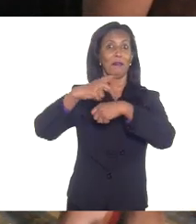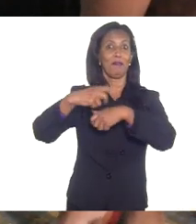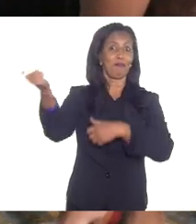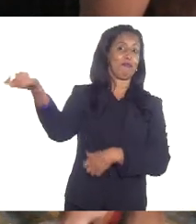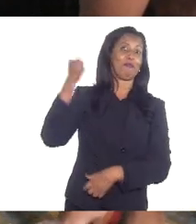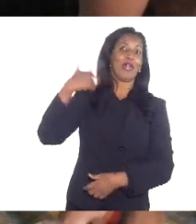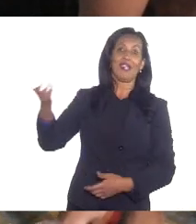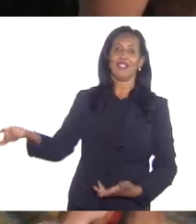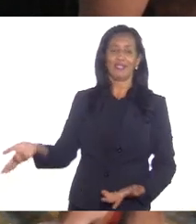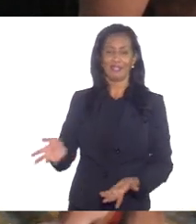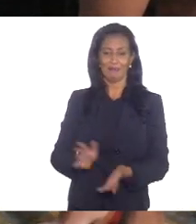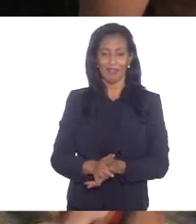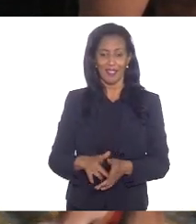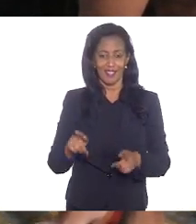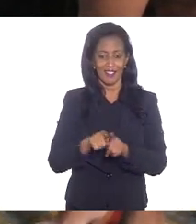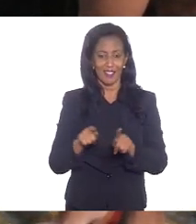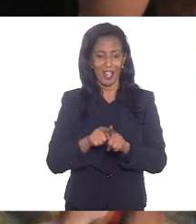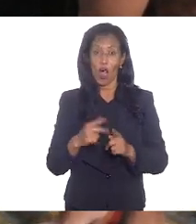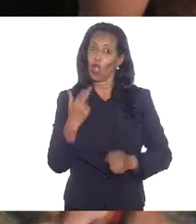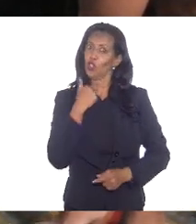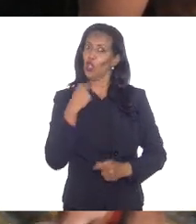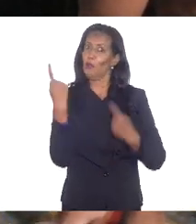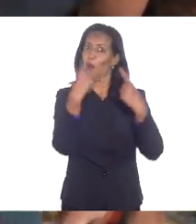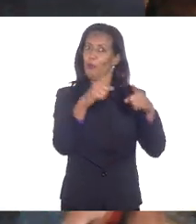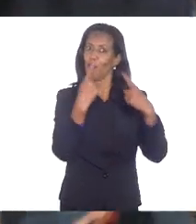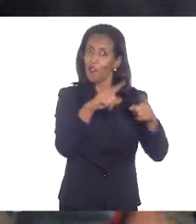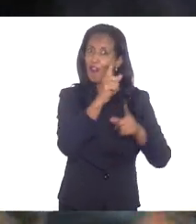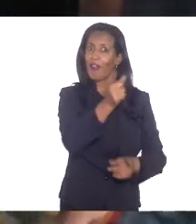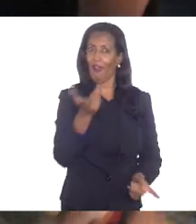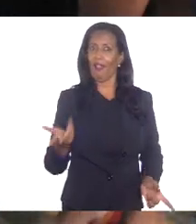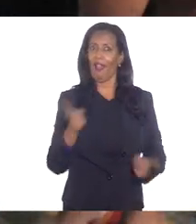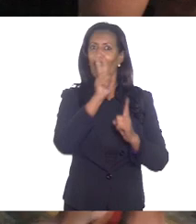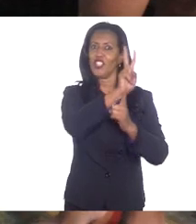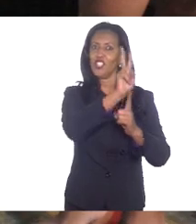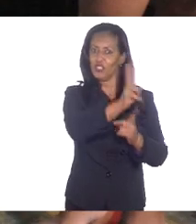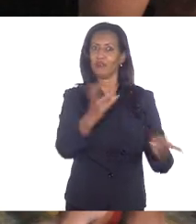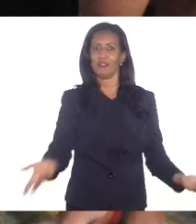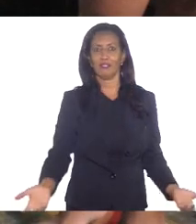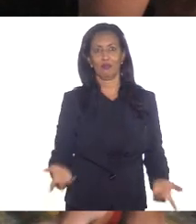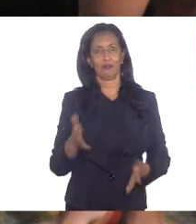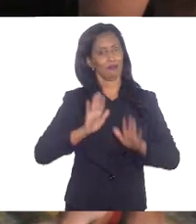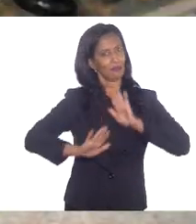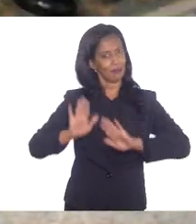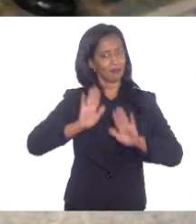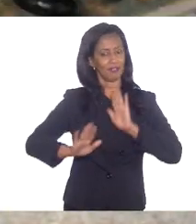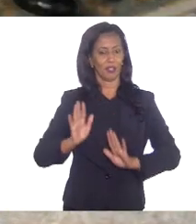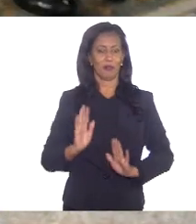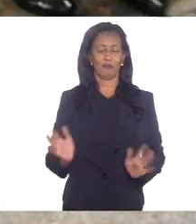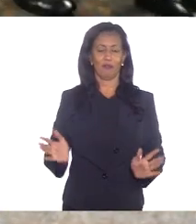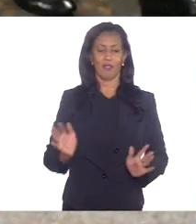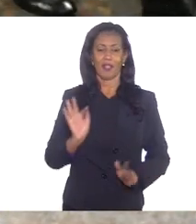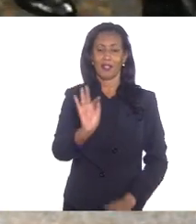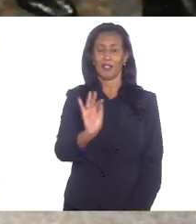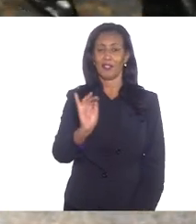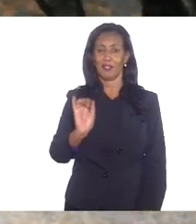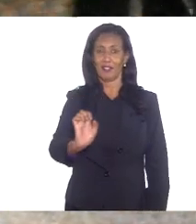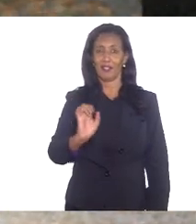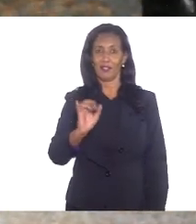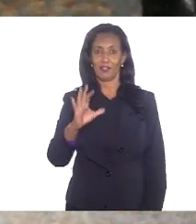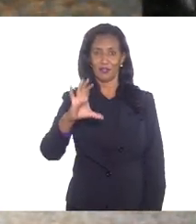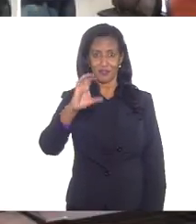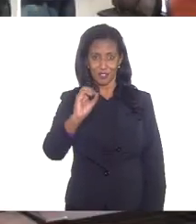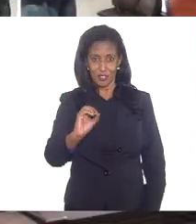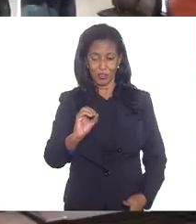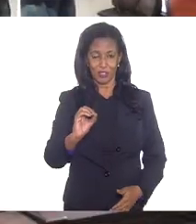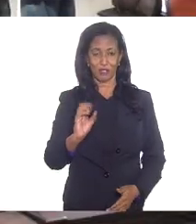pior. Mas não pode ir lá também mexer com eles, né? Presidente. Pode ir lá também atiçar. Com a presença... Não, mas o feitiço, senhor presidente,